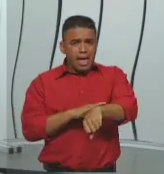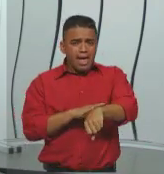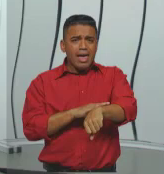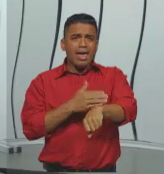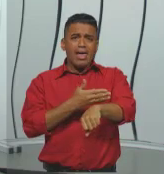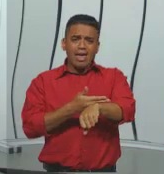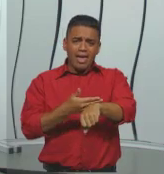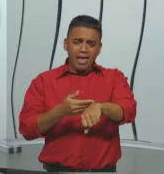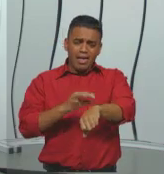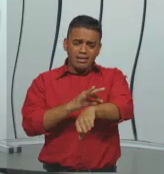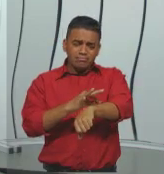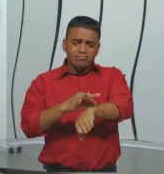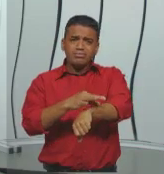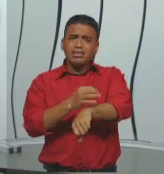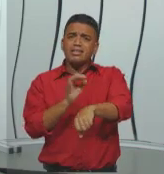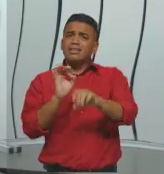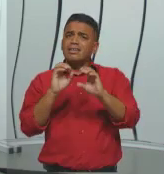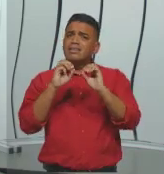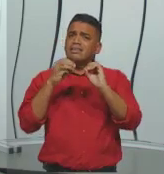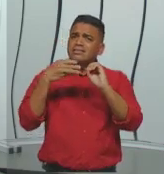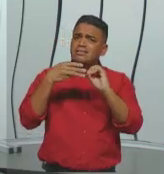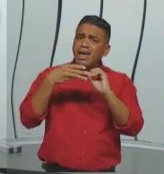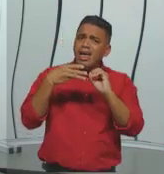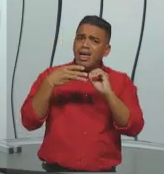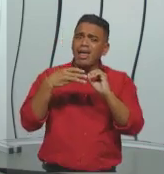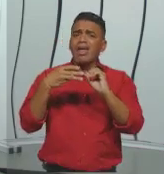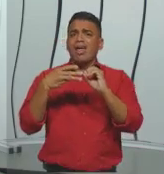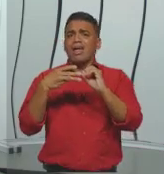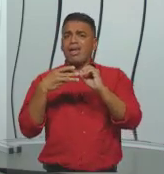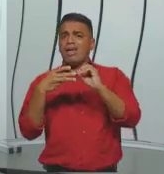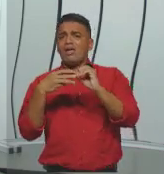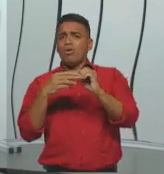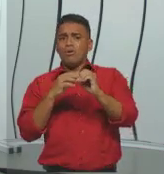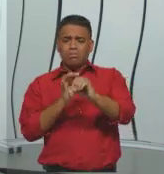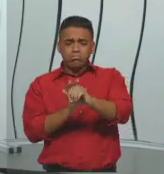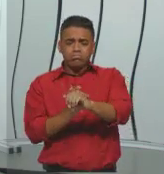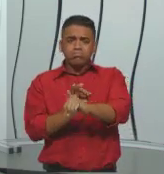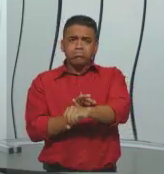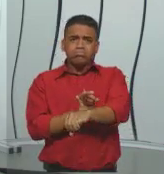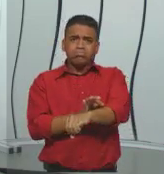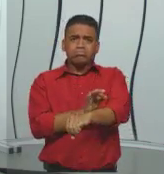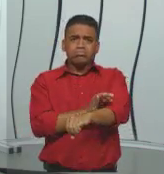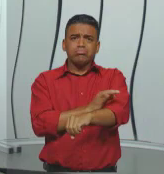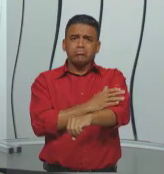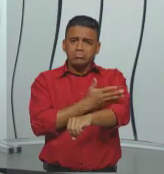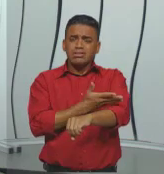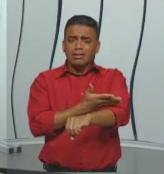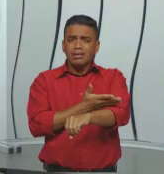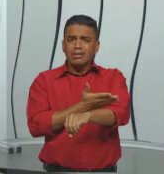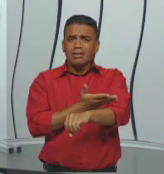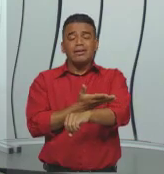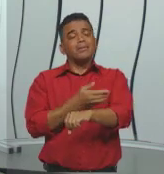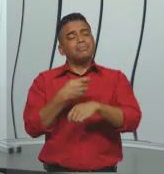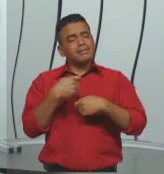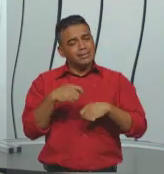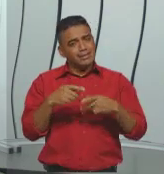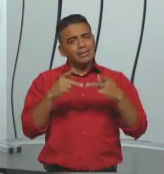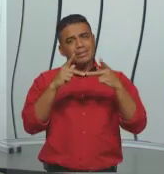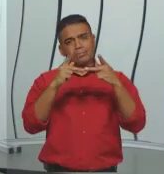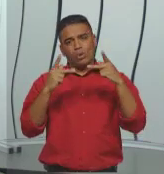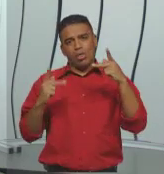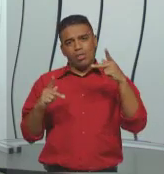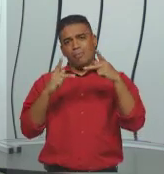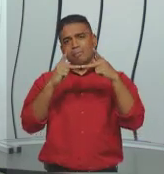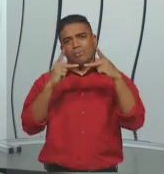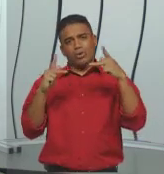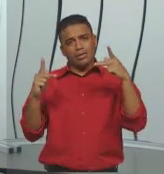de todos os meus tecidos, essa parte estrutural, esse tijolo que constrói as células, precisa demais de